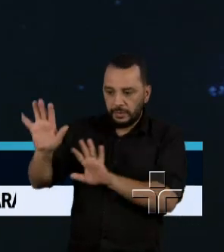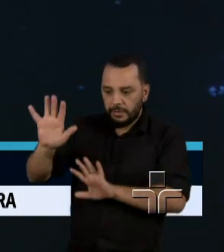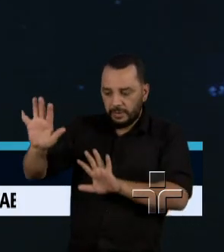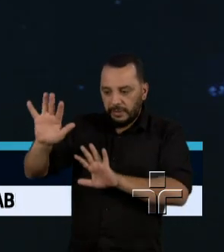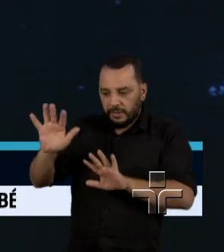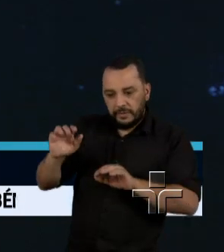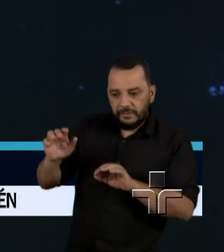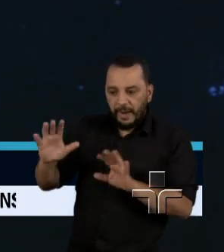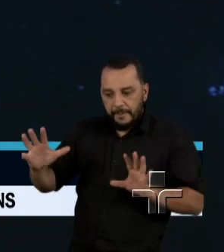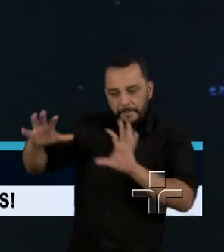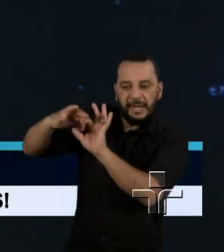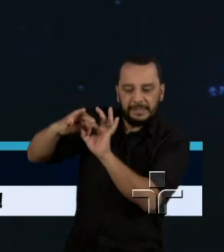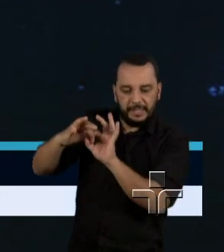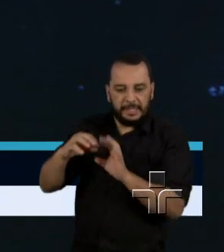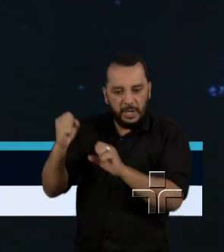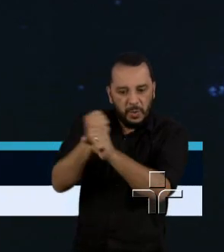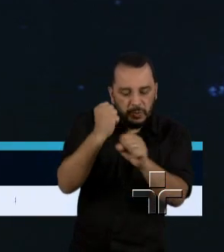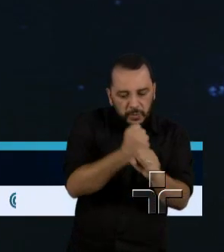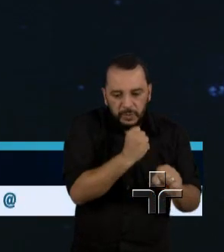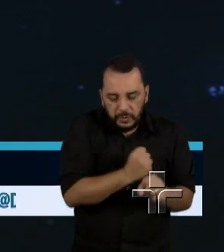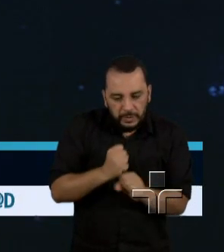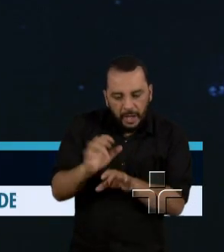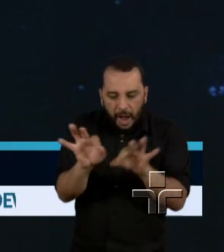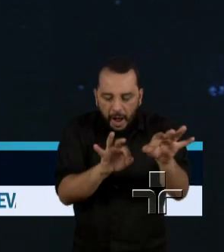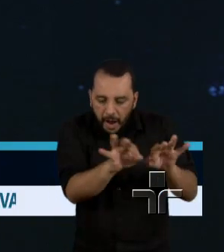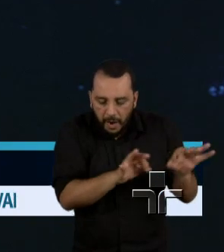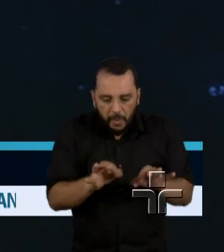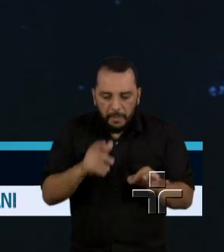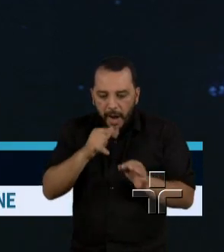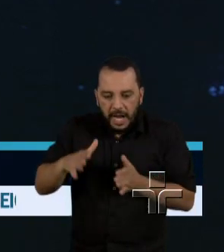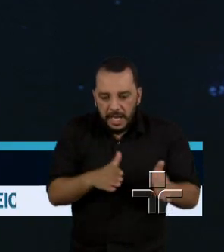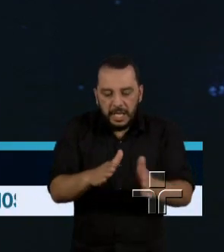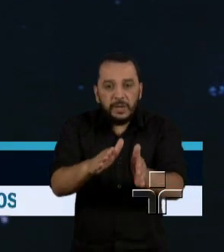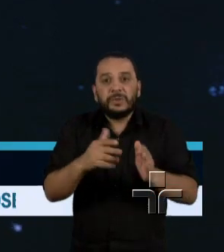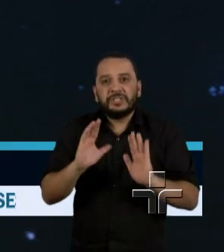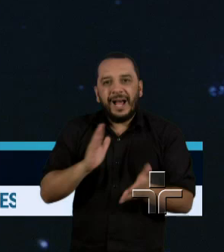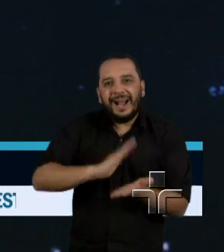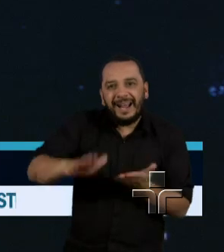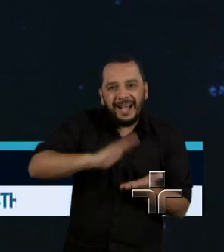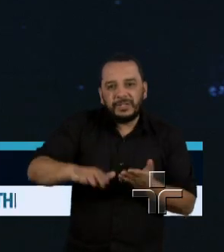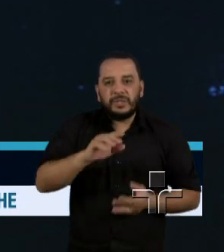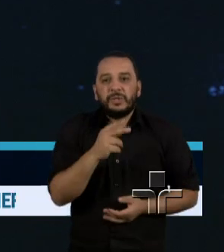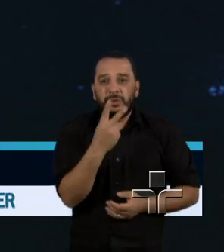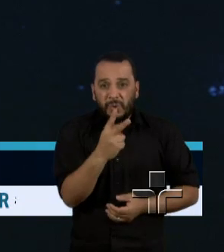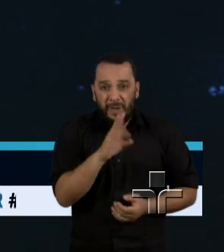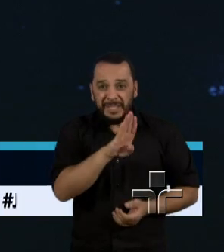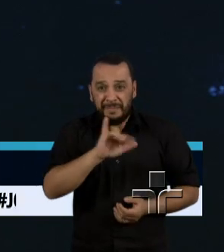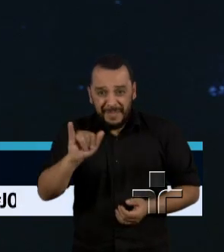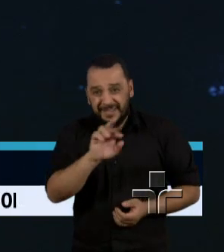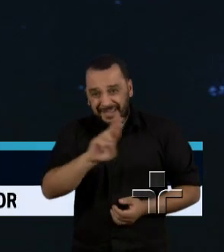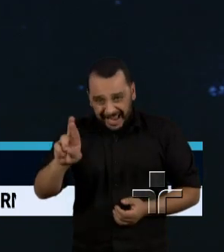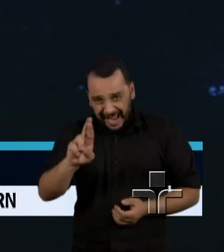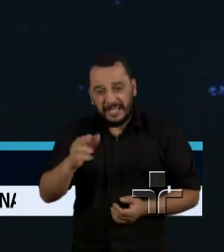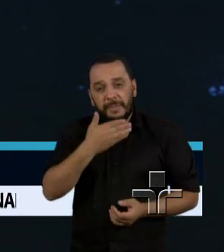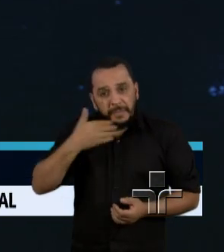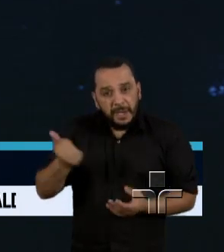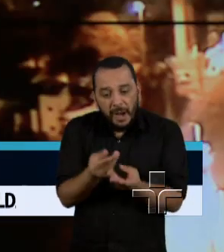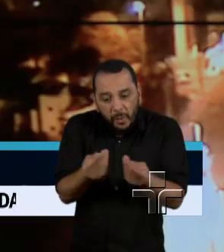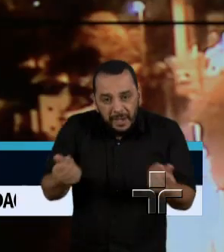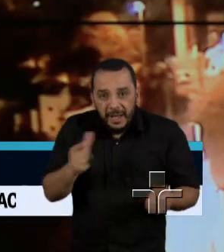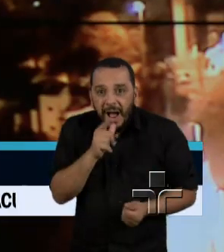Desde 1992, já foram gastos cerca de R$2 bilhões em ações para melhorar a qualidade do Rio